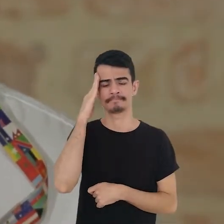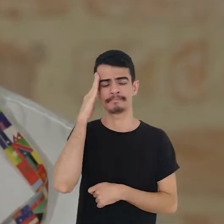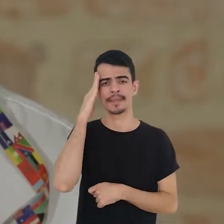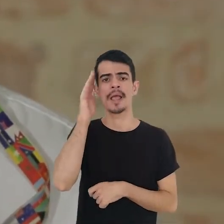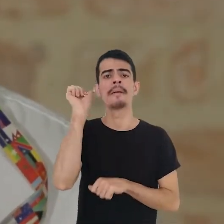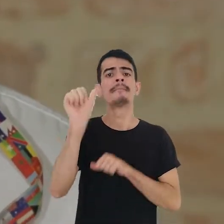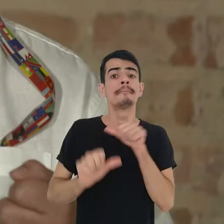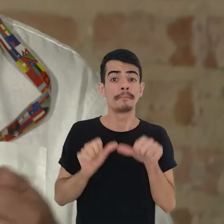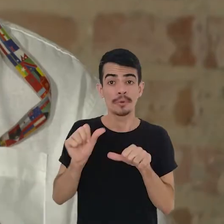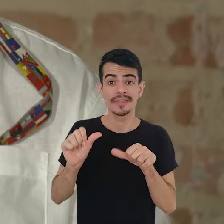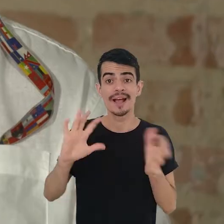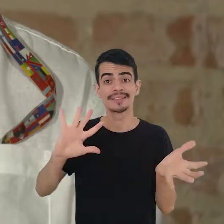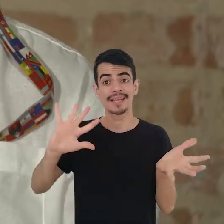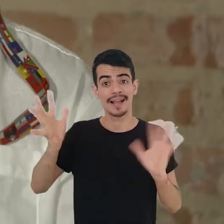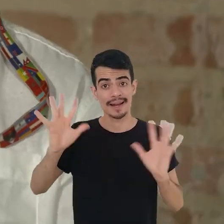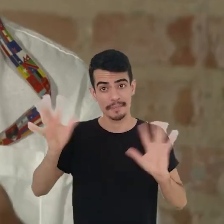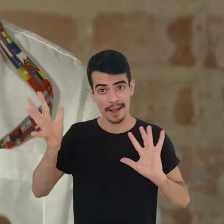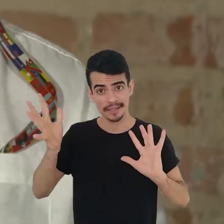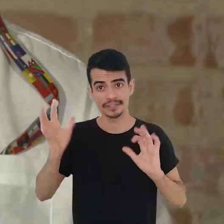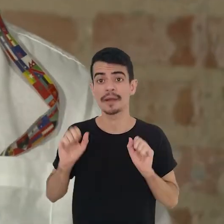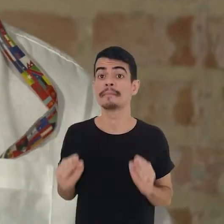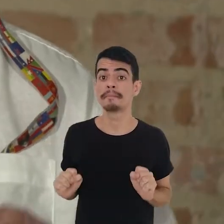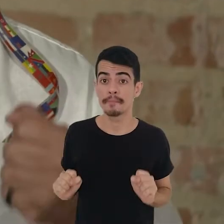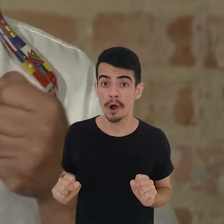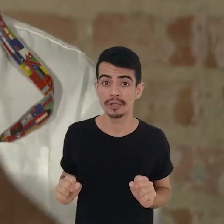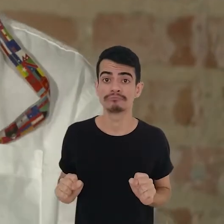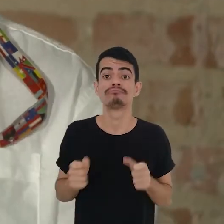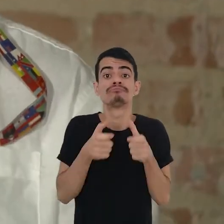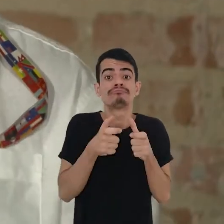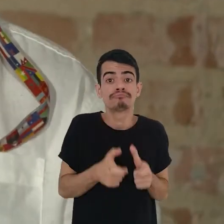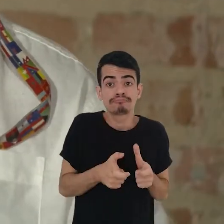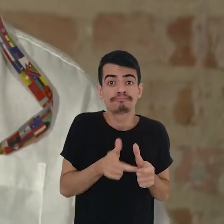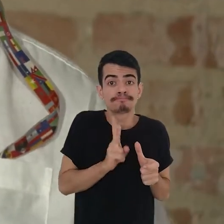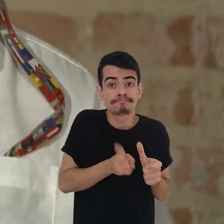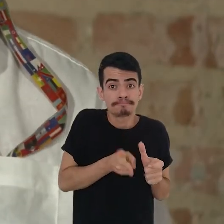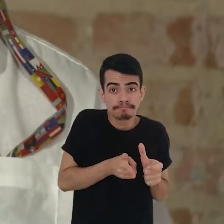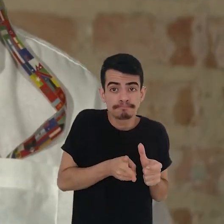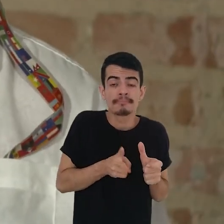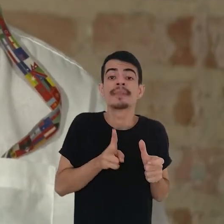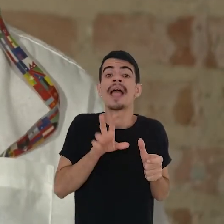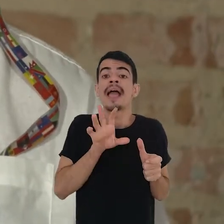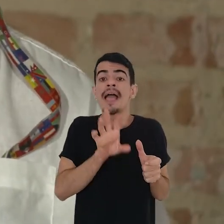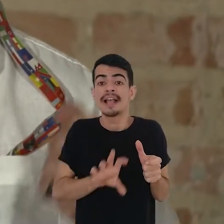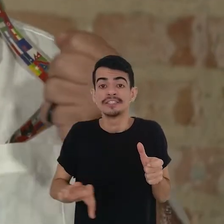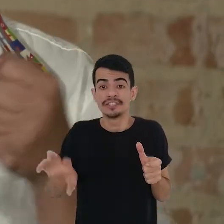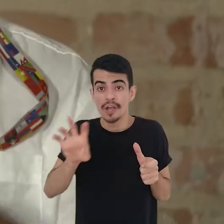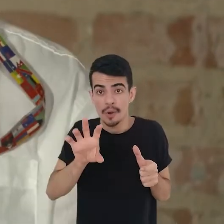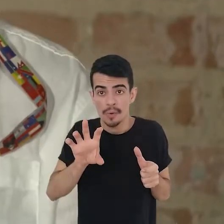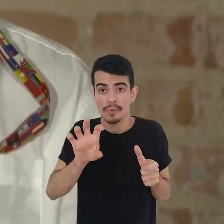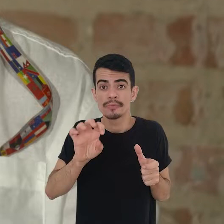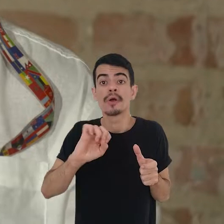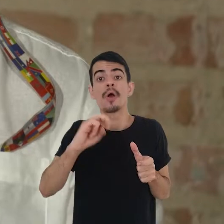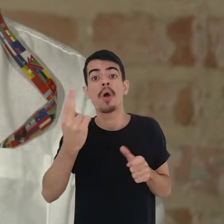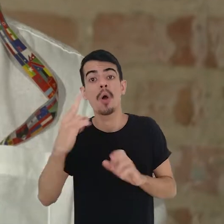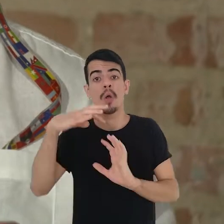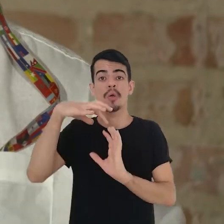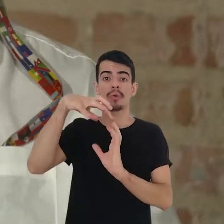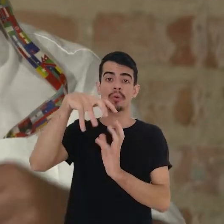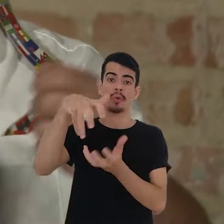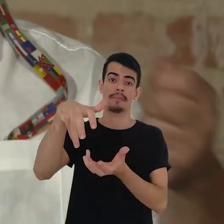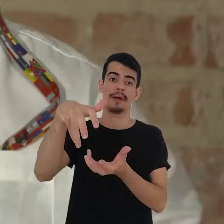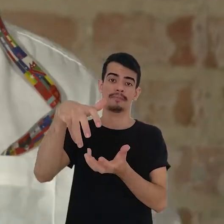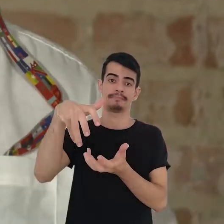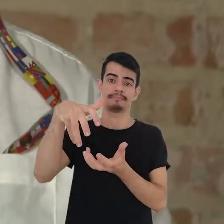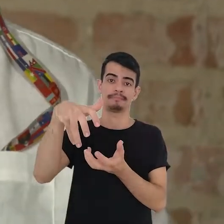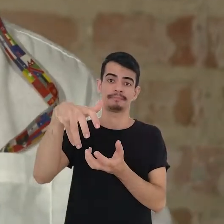mudanças climáticas, elas podem ser locais, regionais e globais. E,